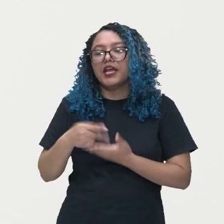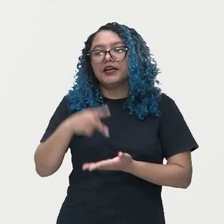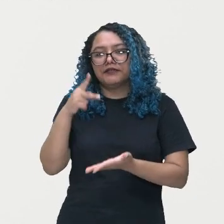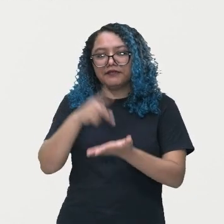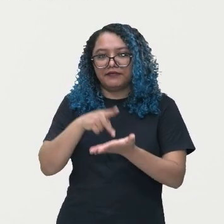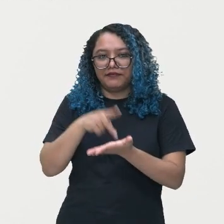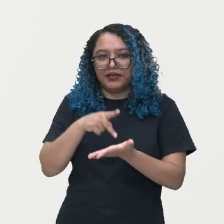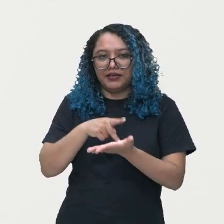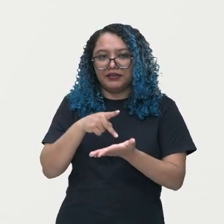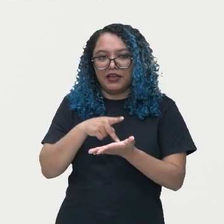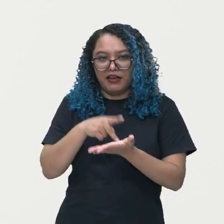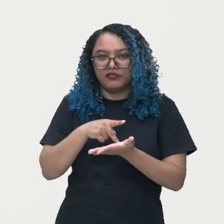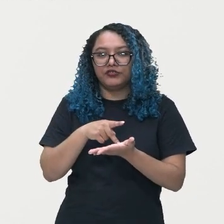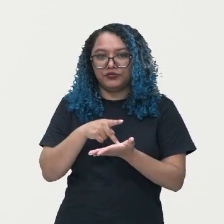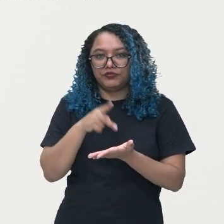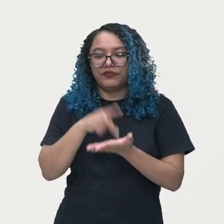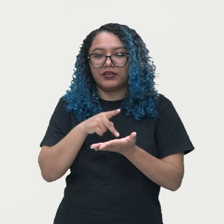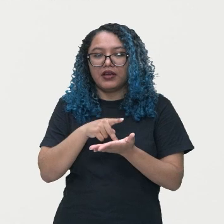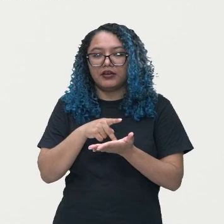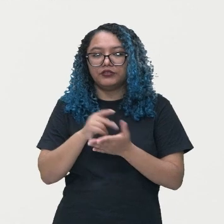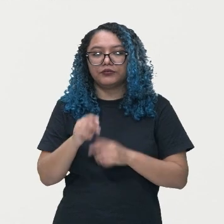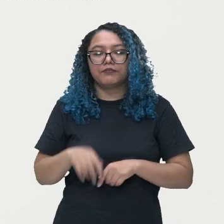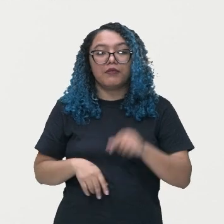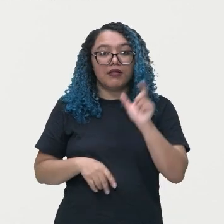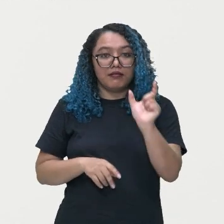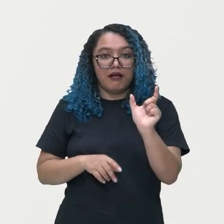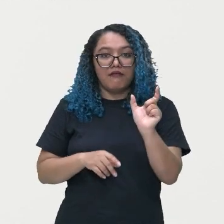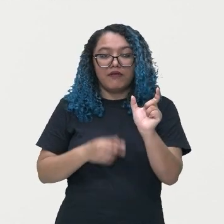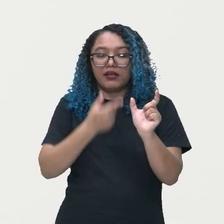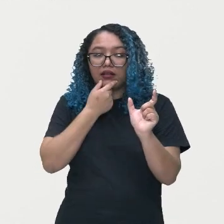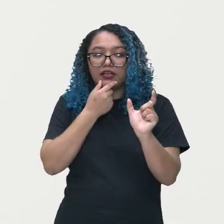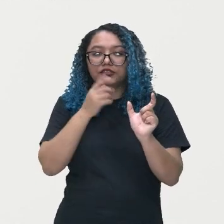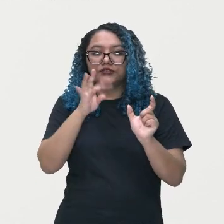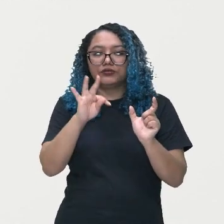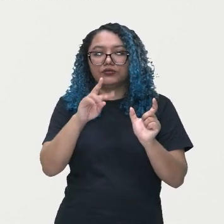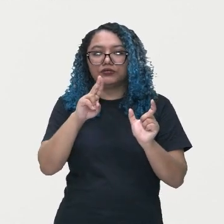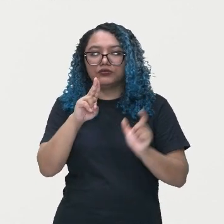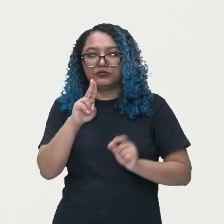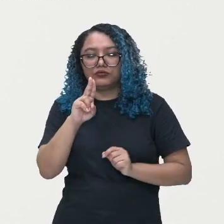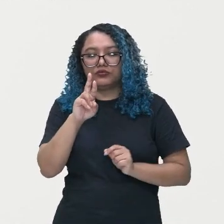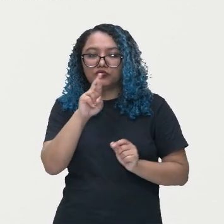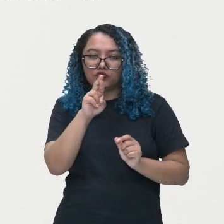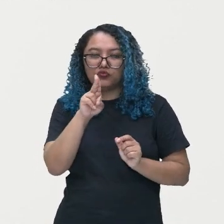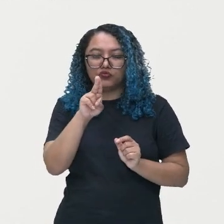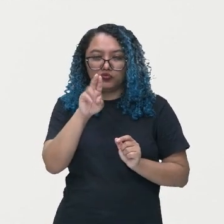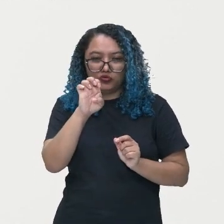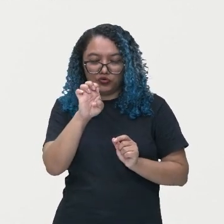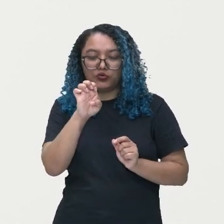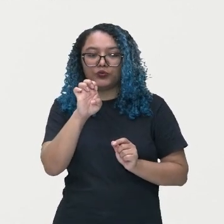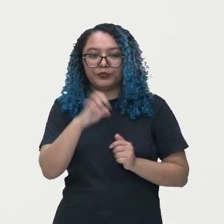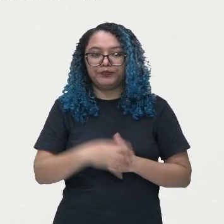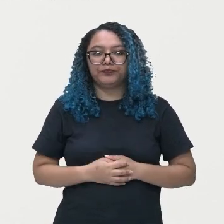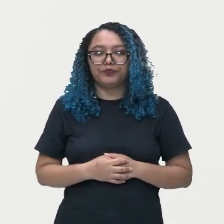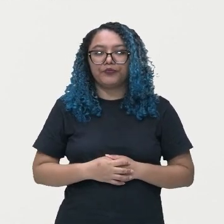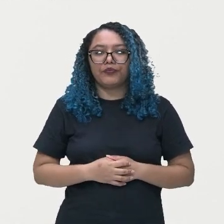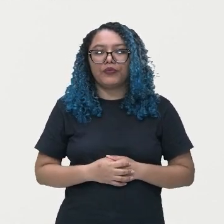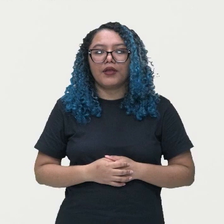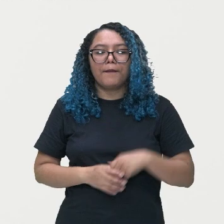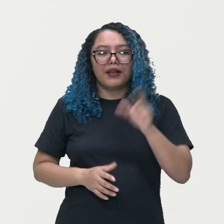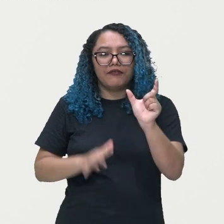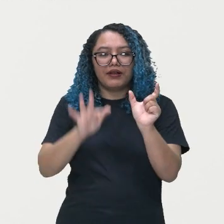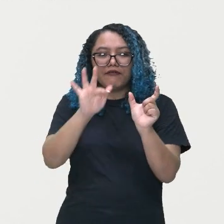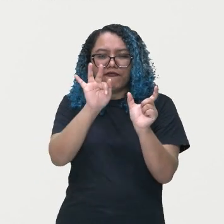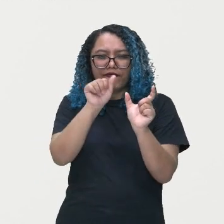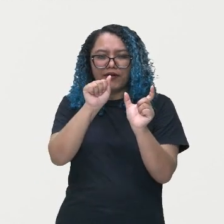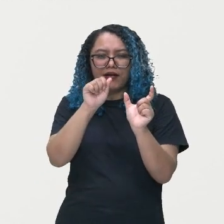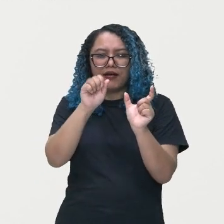em inglês é true. Essa palavra aqui, fabricated, é uma palavra-chave quando se